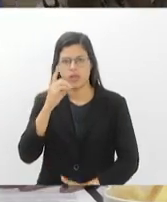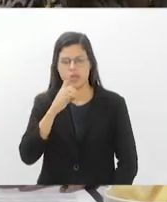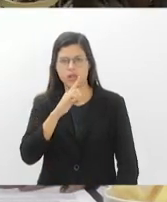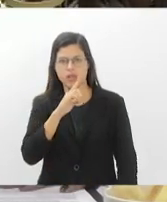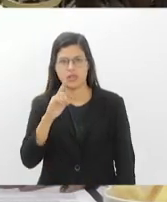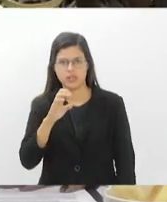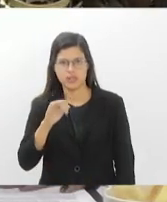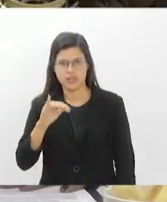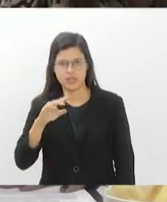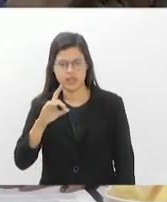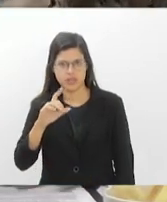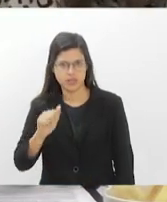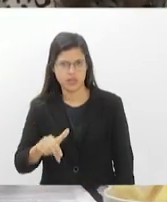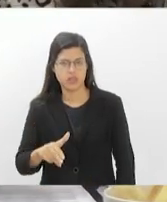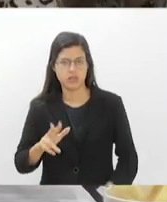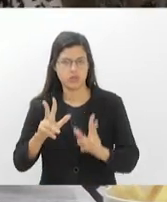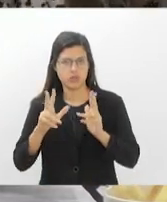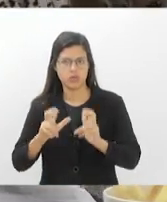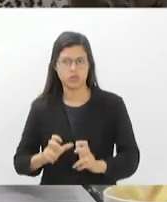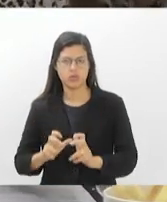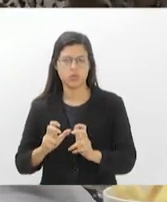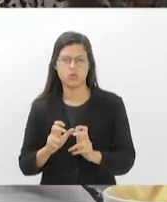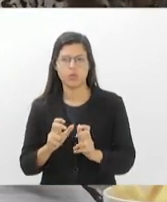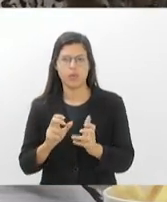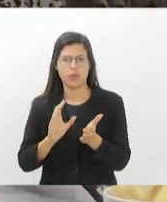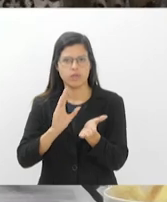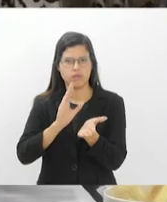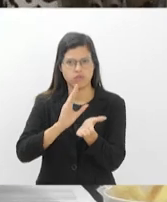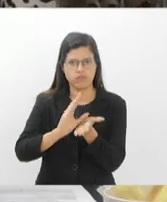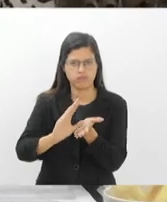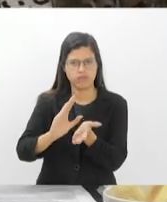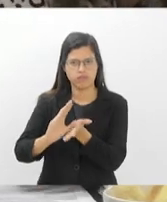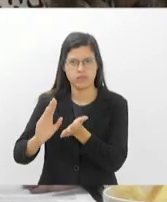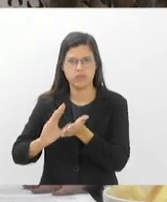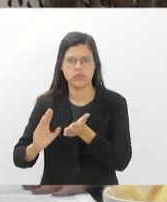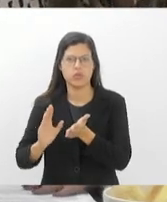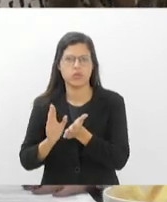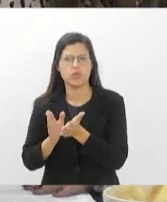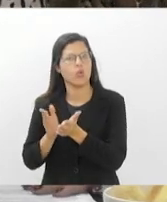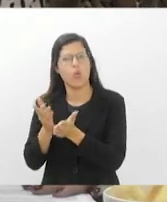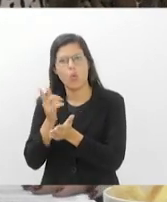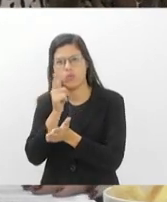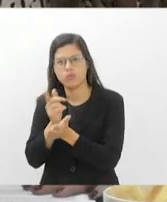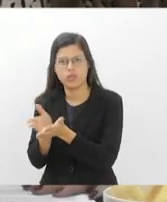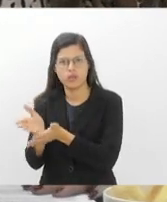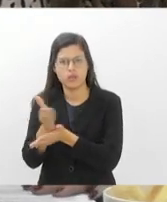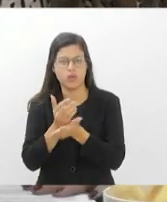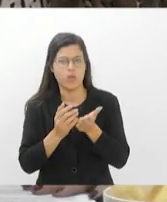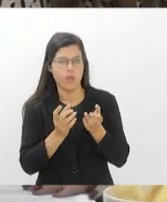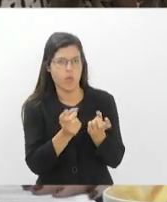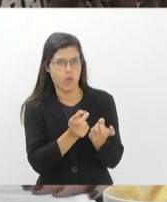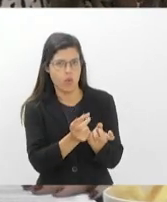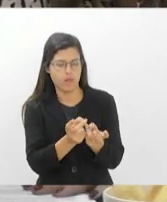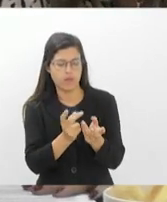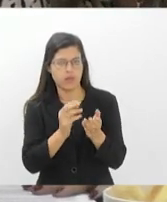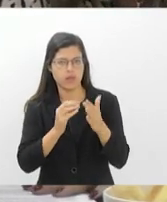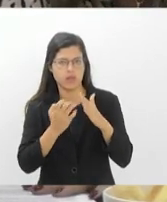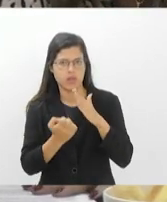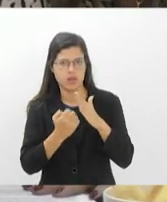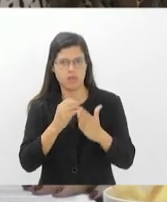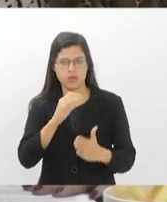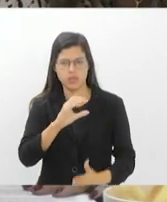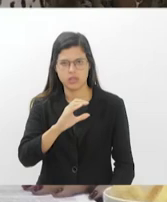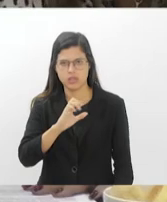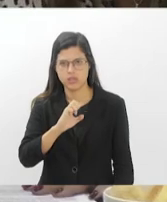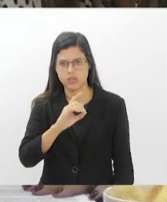que dispõe sobre o destino de parte dos recursos obtidos pelo Estado do Rio de Janeiro com a venda da SEDAE e da outras providências.